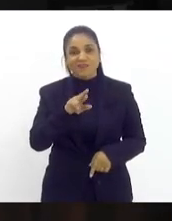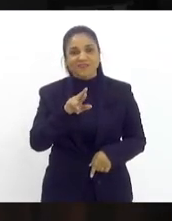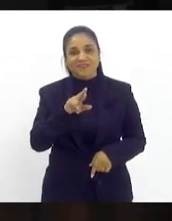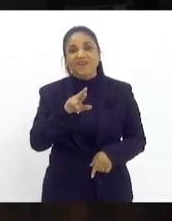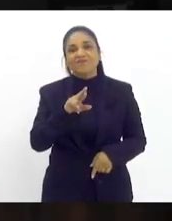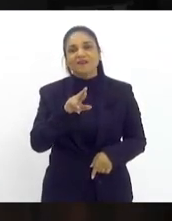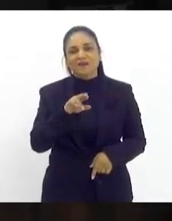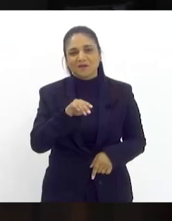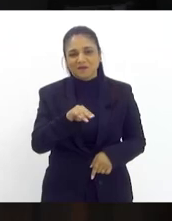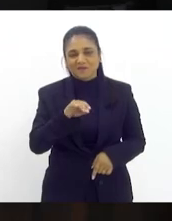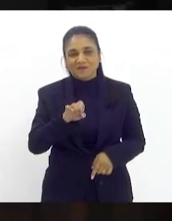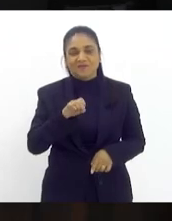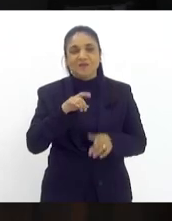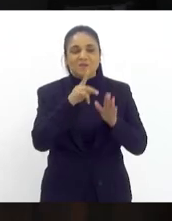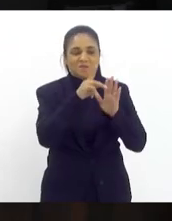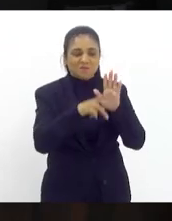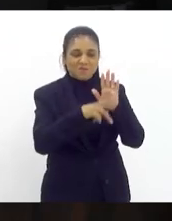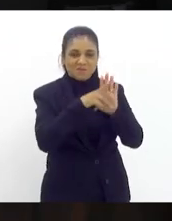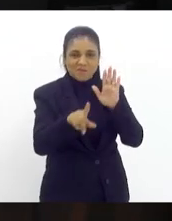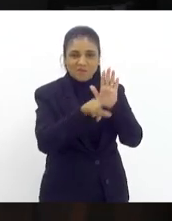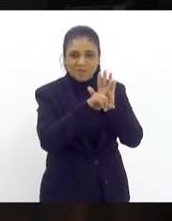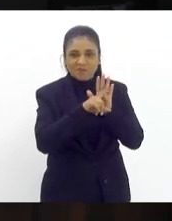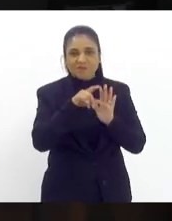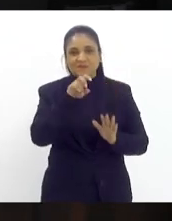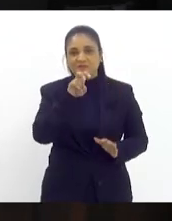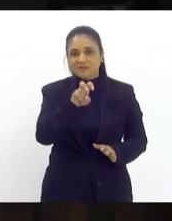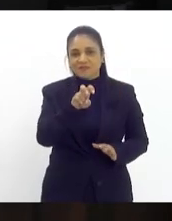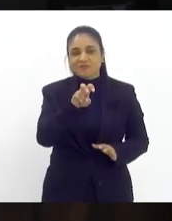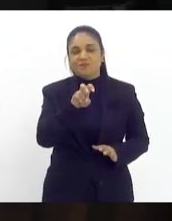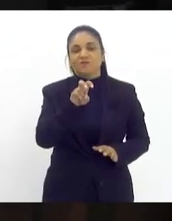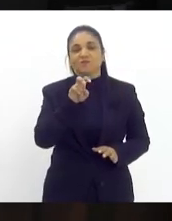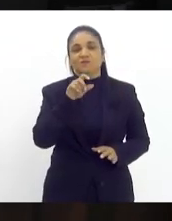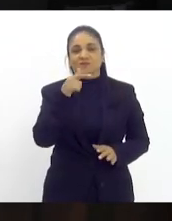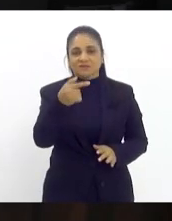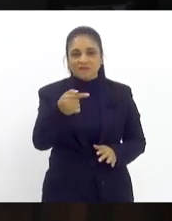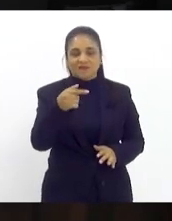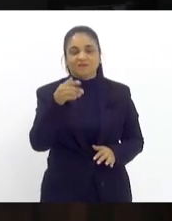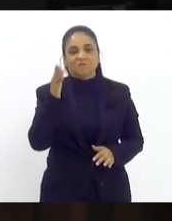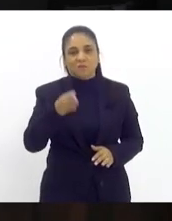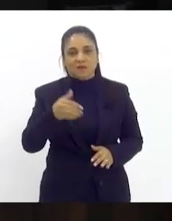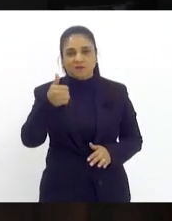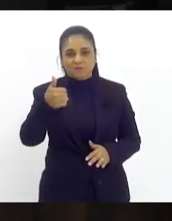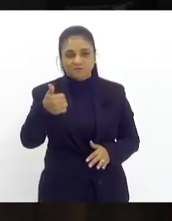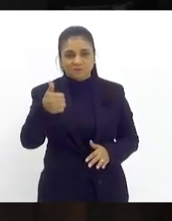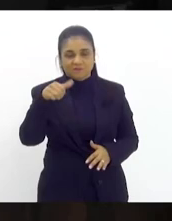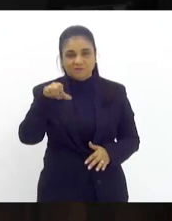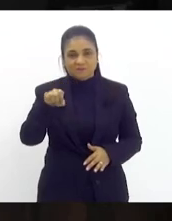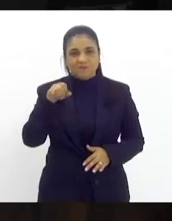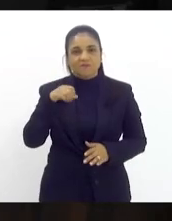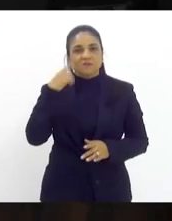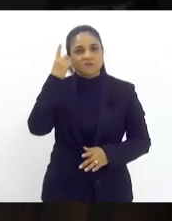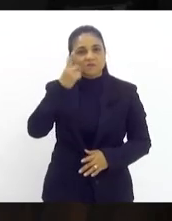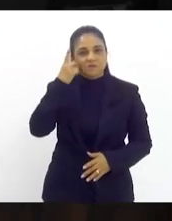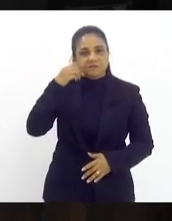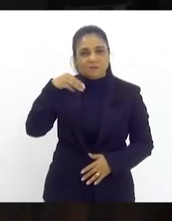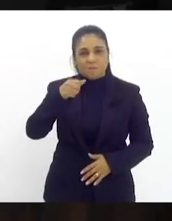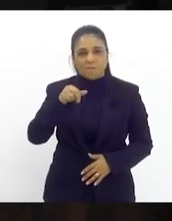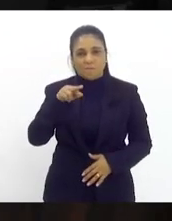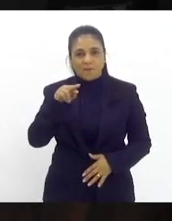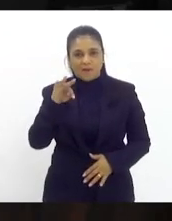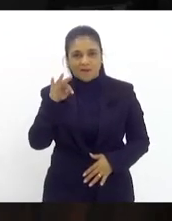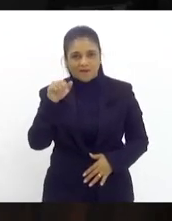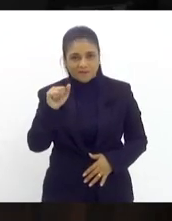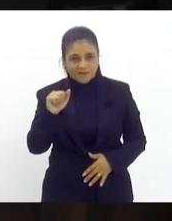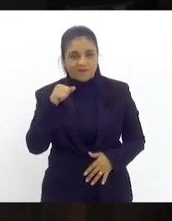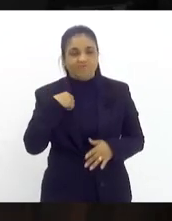anuncio projeto de lei número 57 2019 de autoria da deputada Marta Rocha que